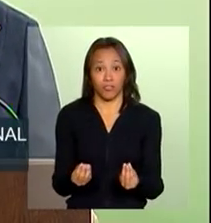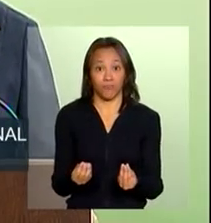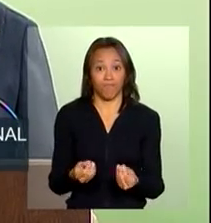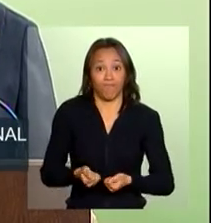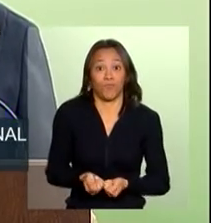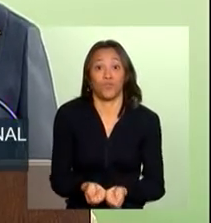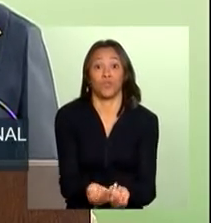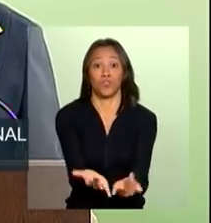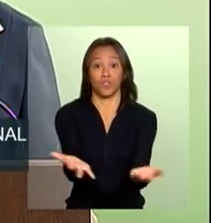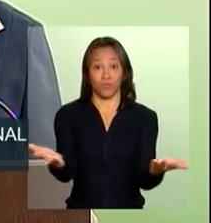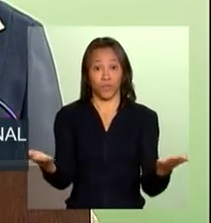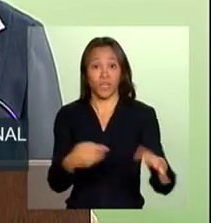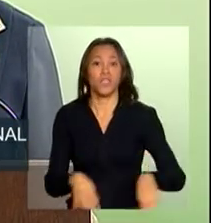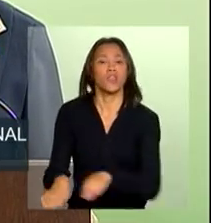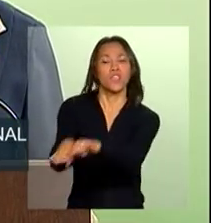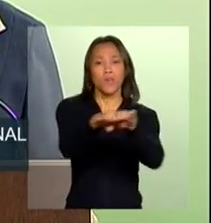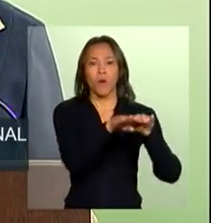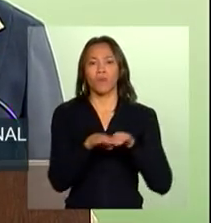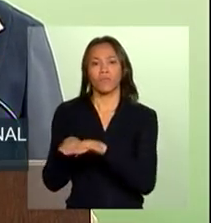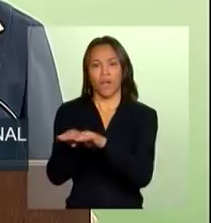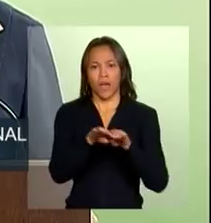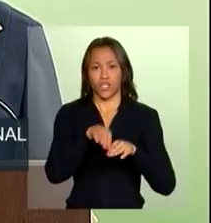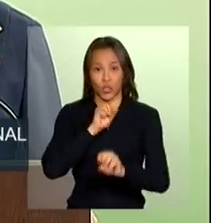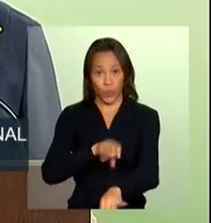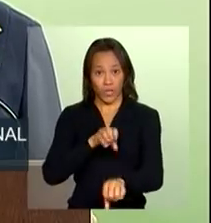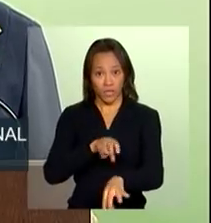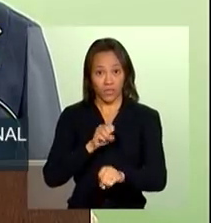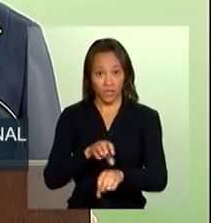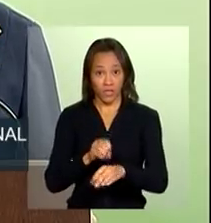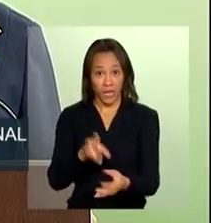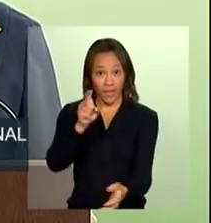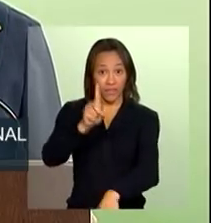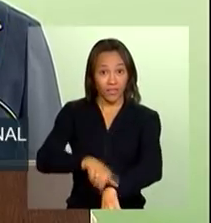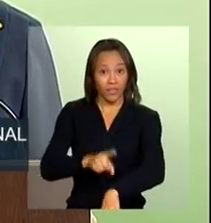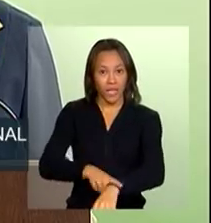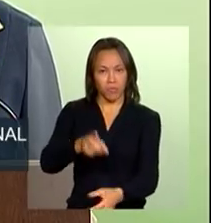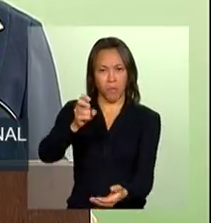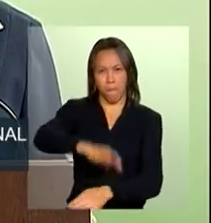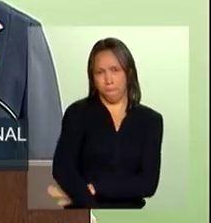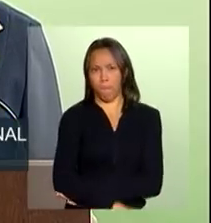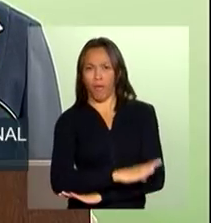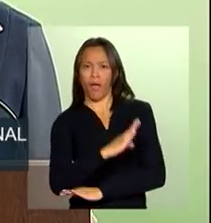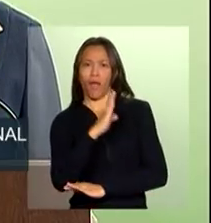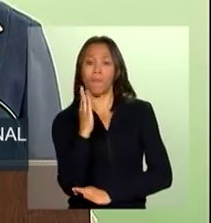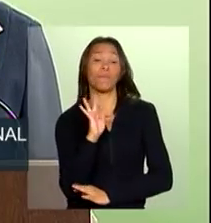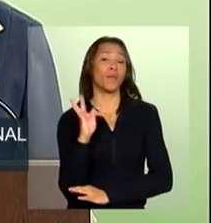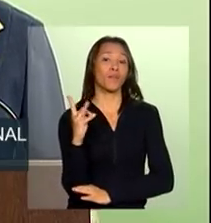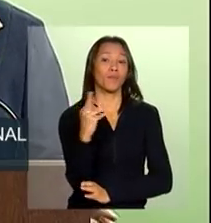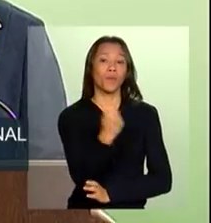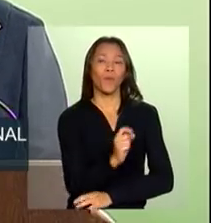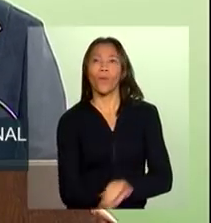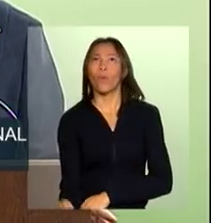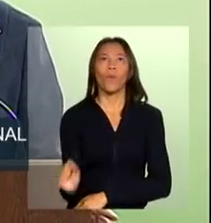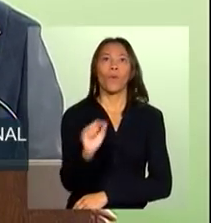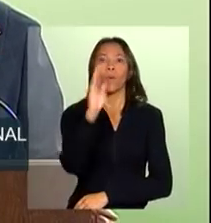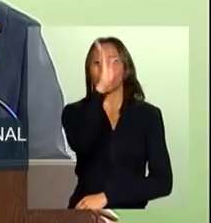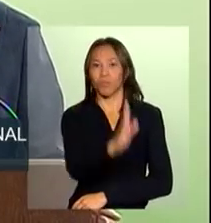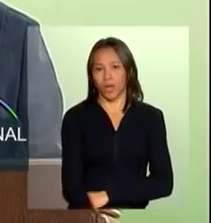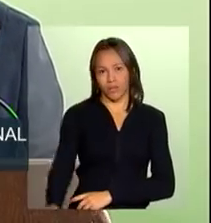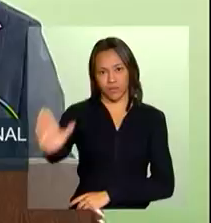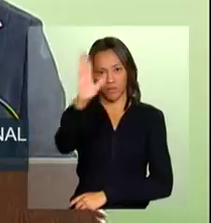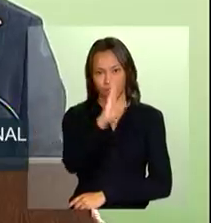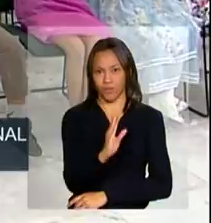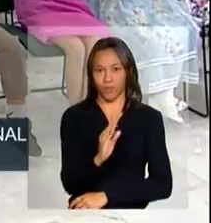universalizar a educação em tempo integral para todo o Brasil. Não há país do